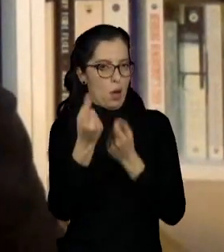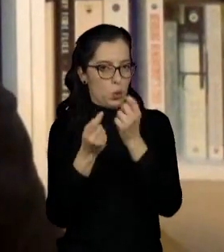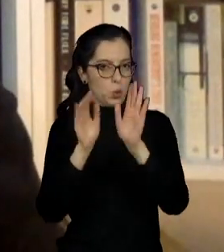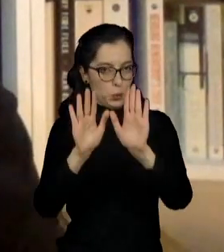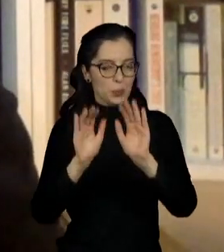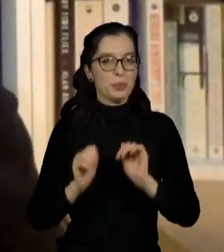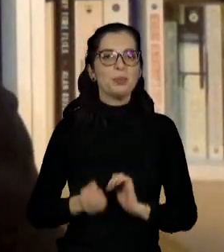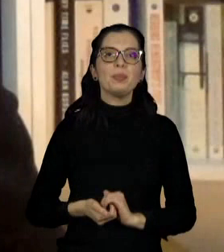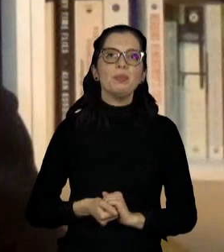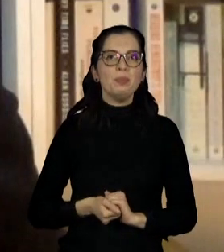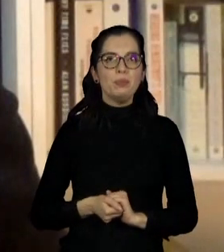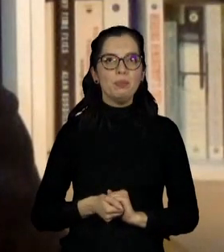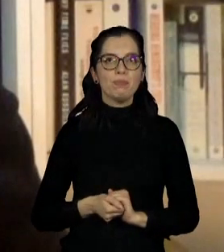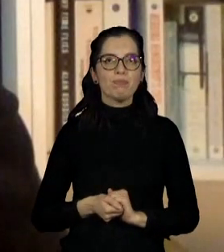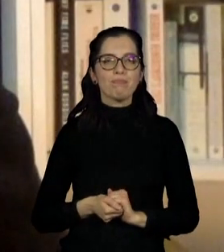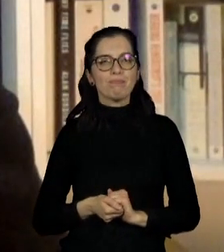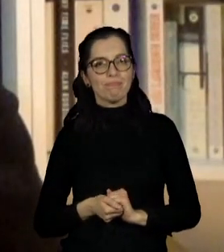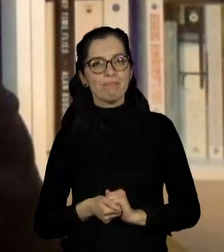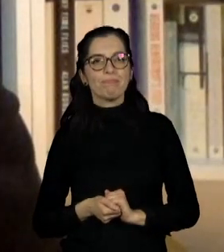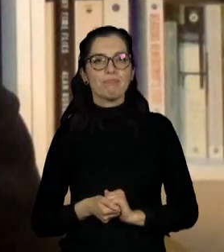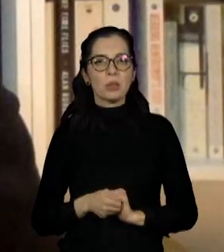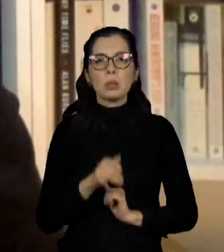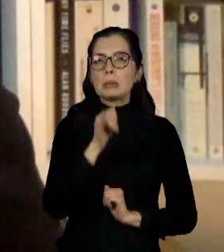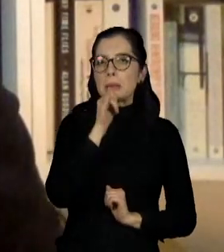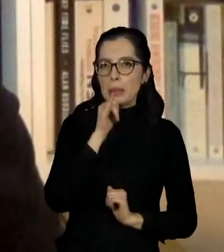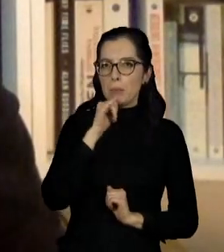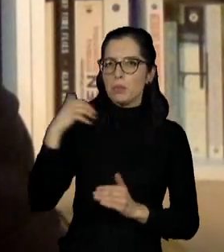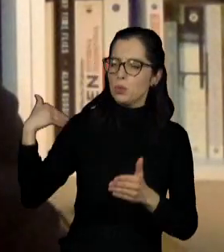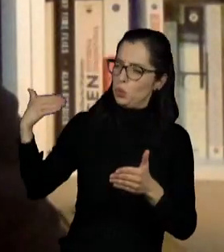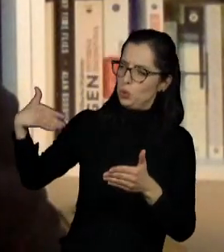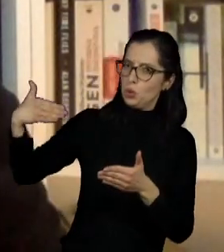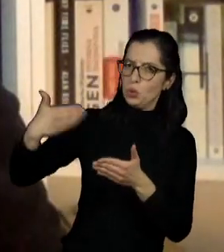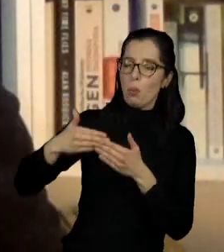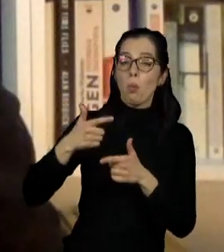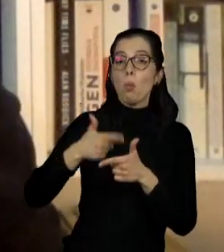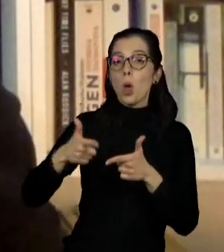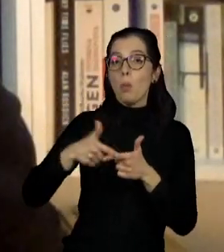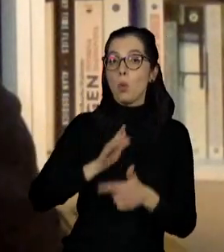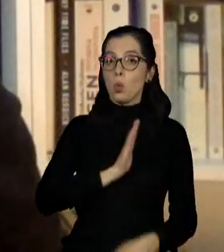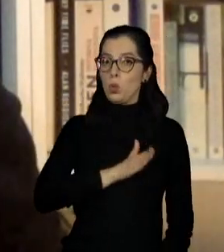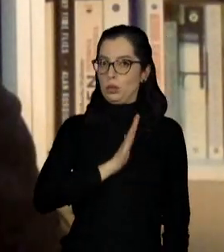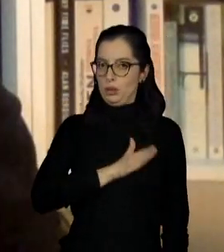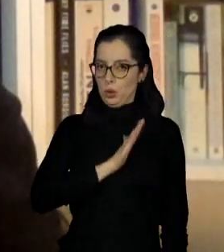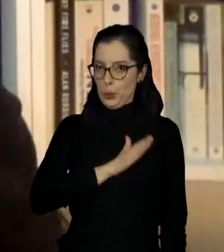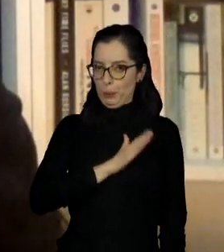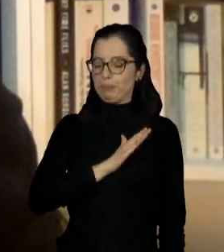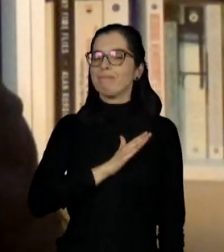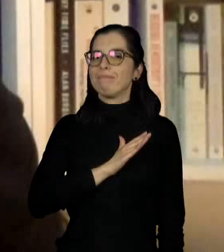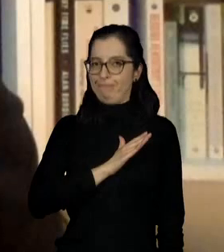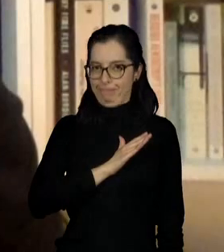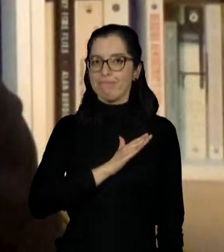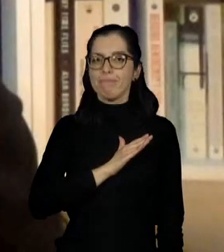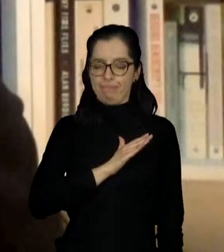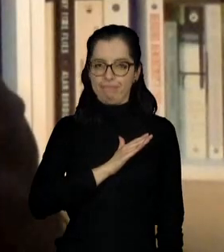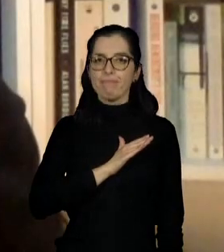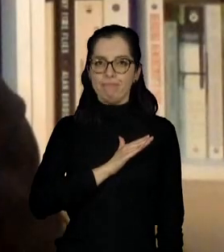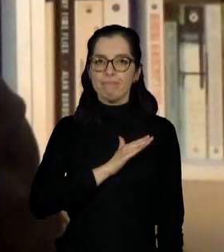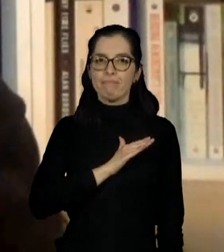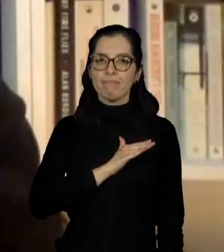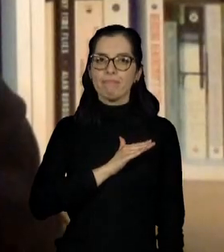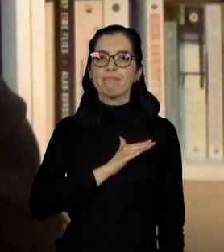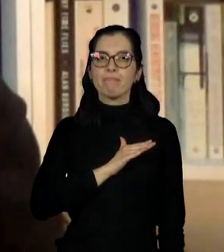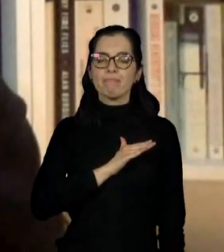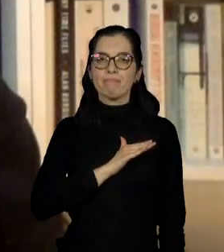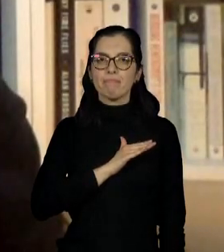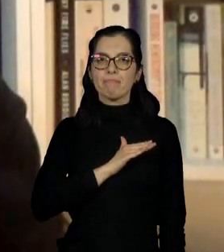um exemplo. Um exemplo é a história da doença. O